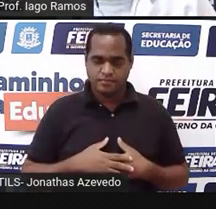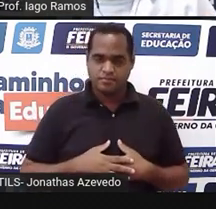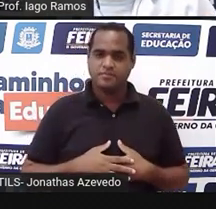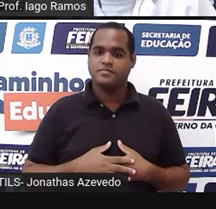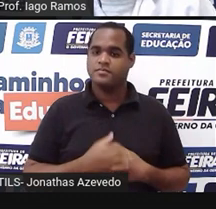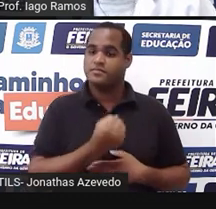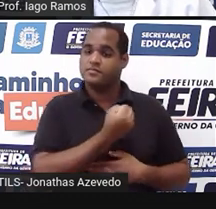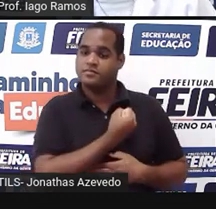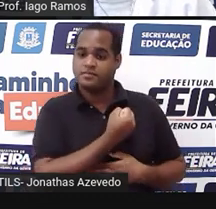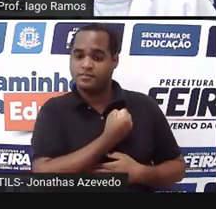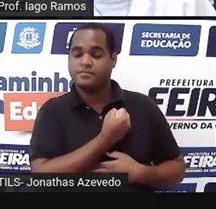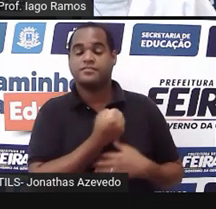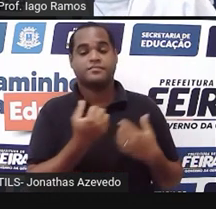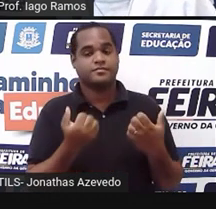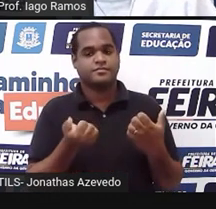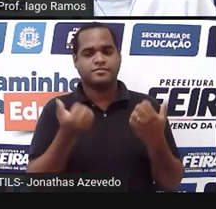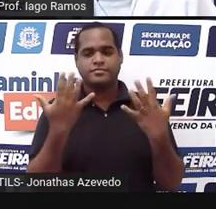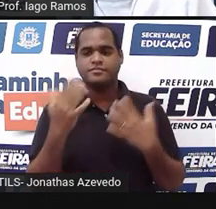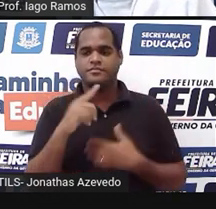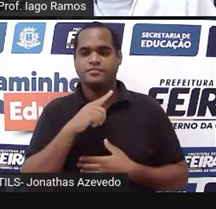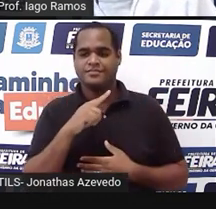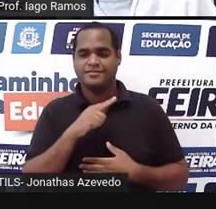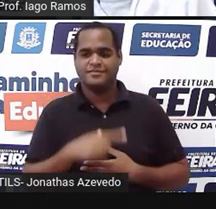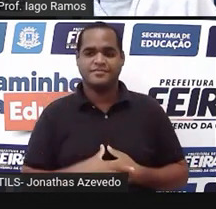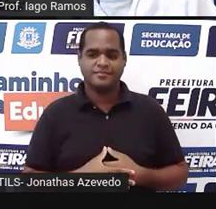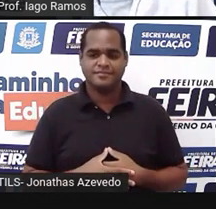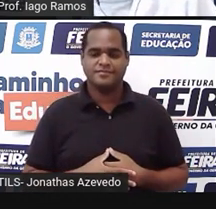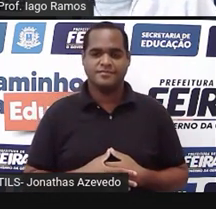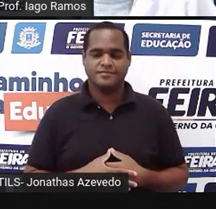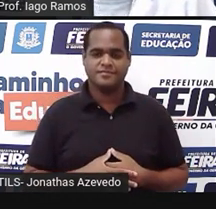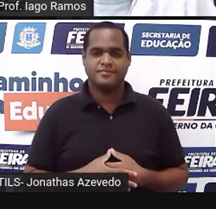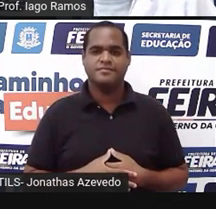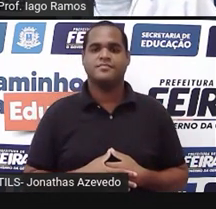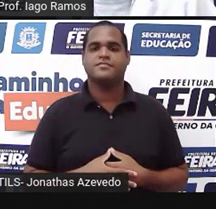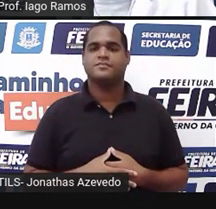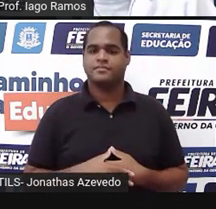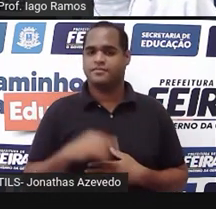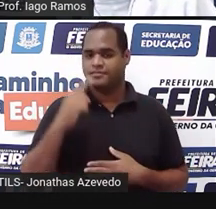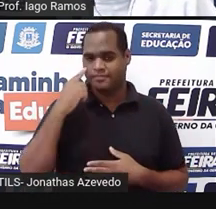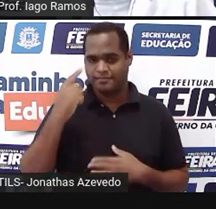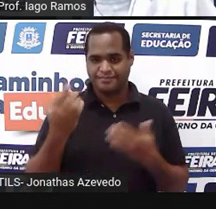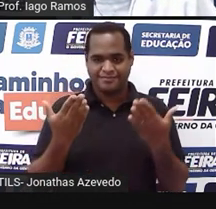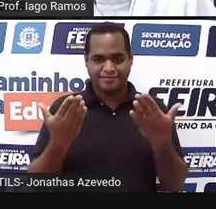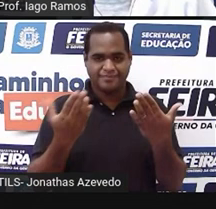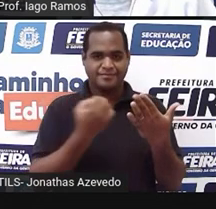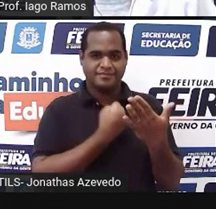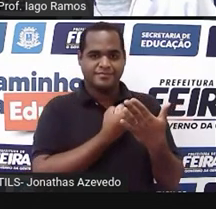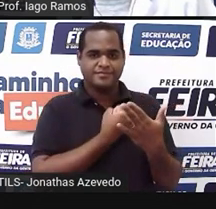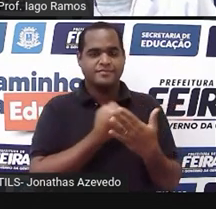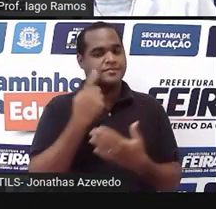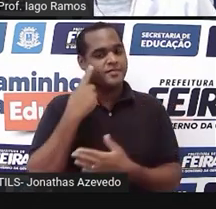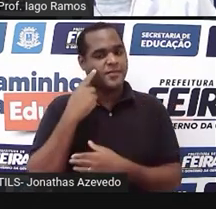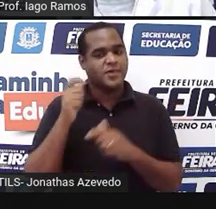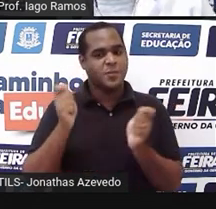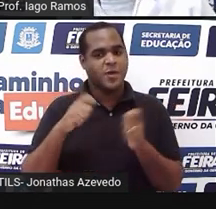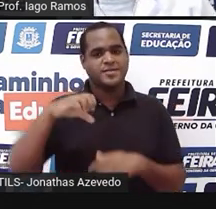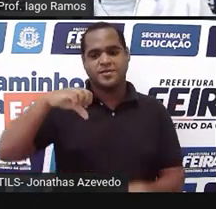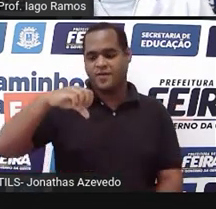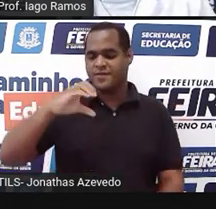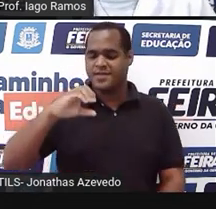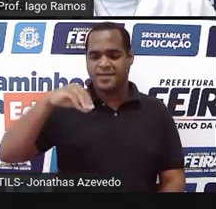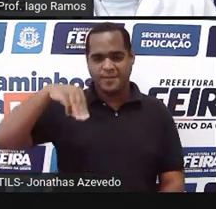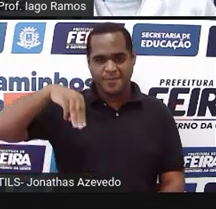mostrar com números tá Ah então tá aqui um trapézio veja que nesse trapézio a base maior é